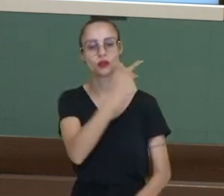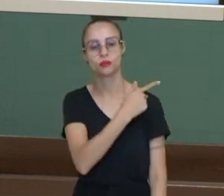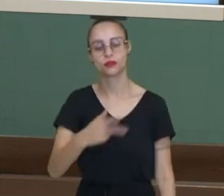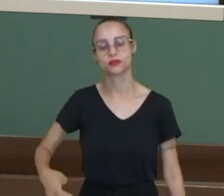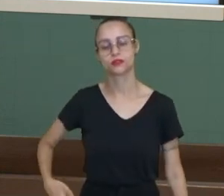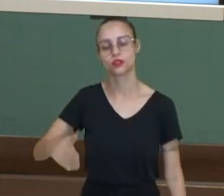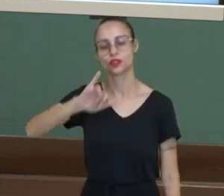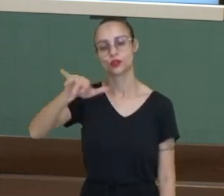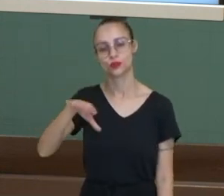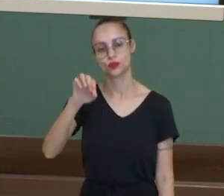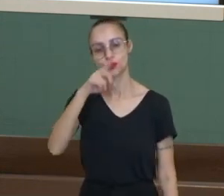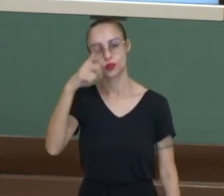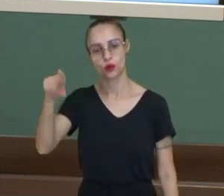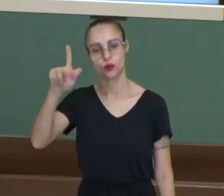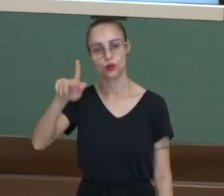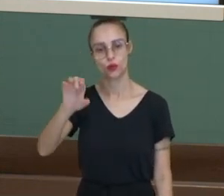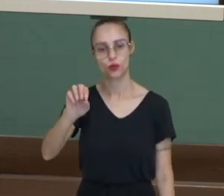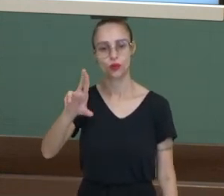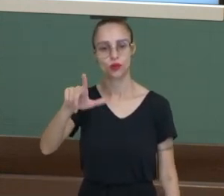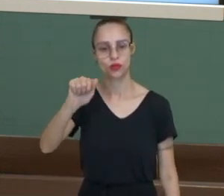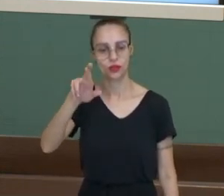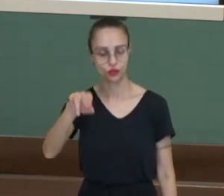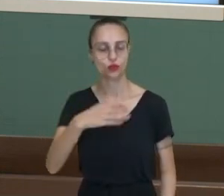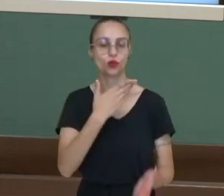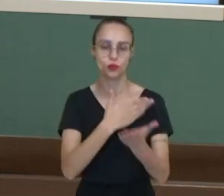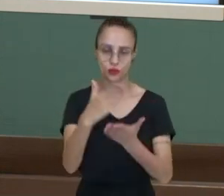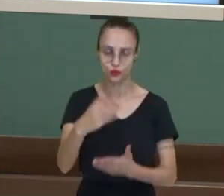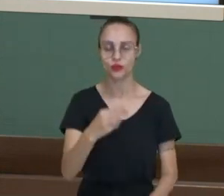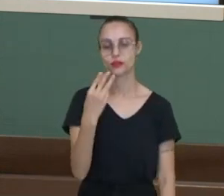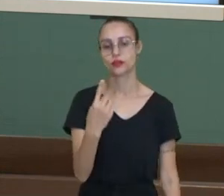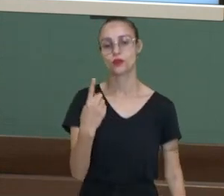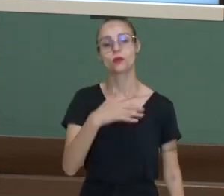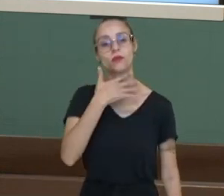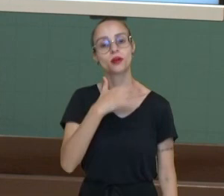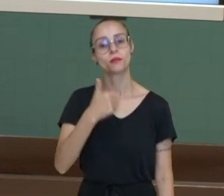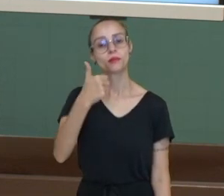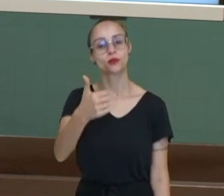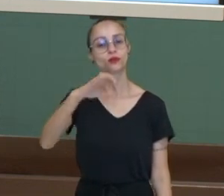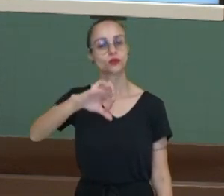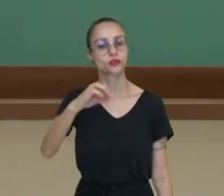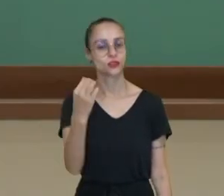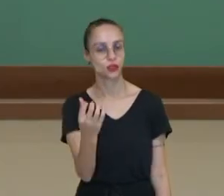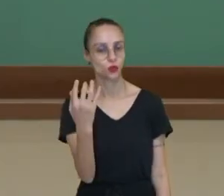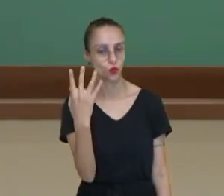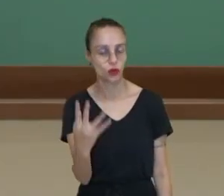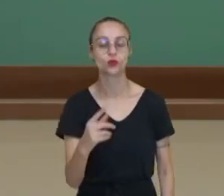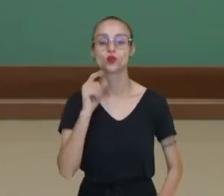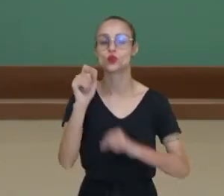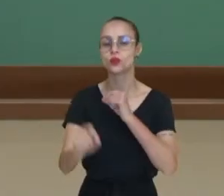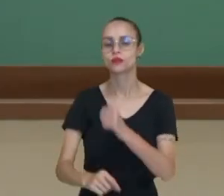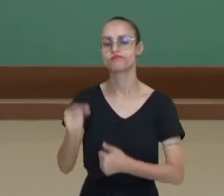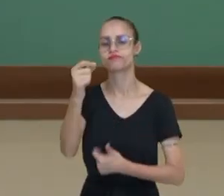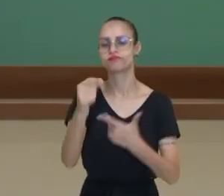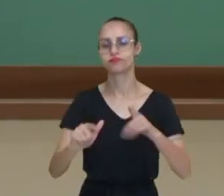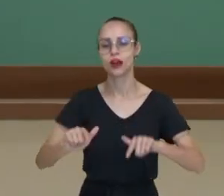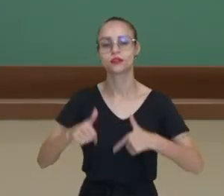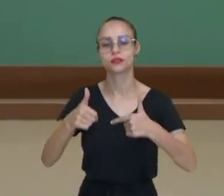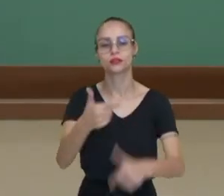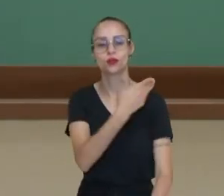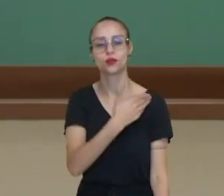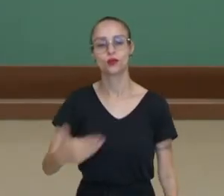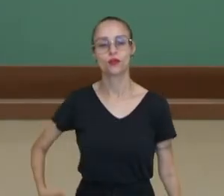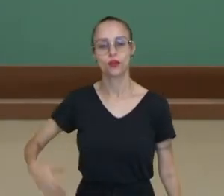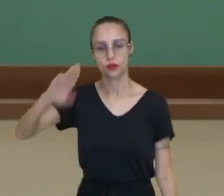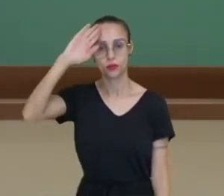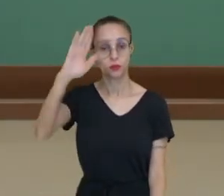do poder, golpe esse iniciado em 31 de março de 1964. As ações do governo militar eram